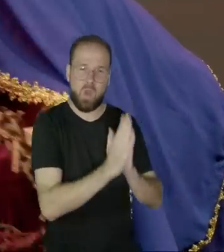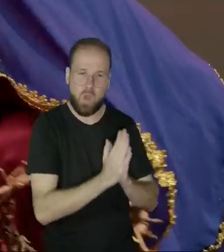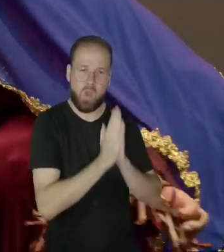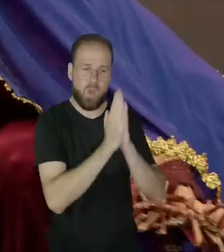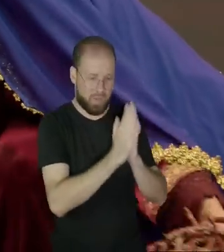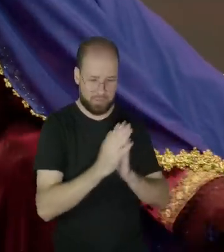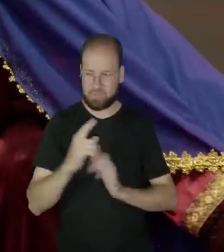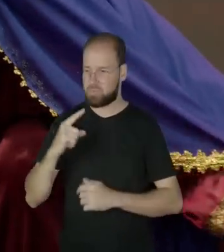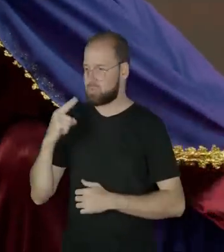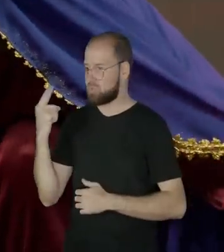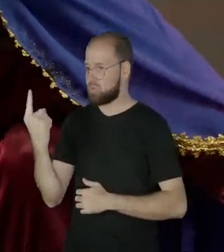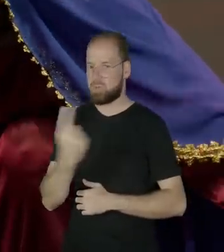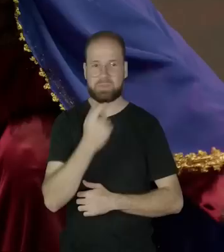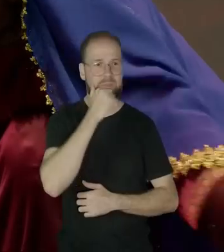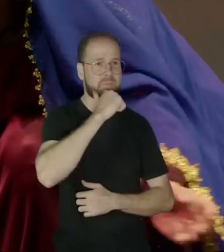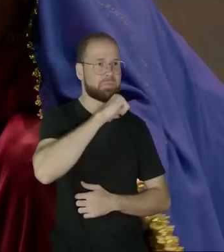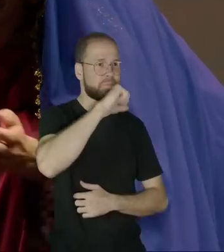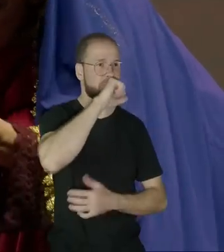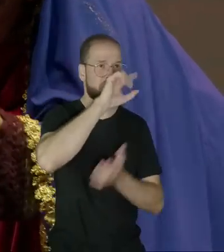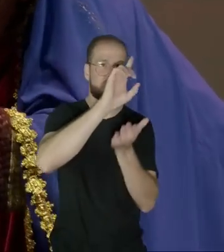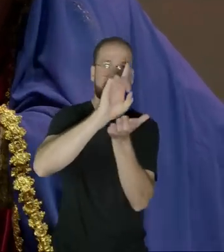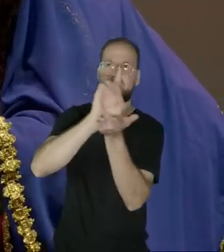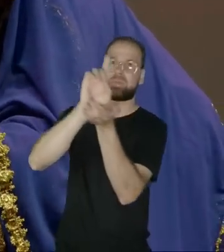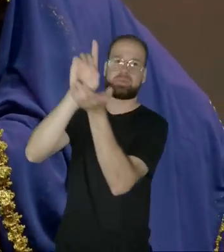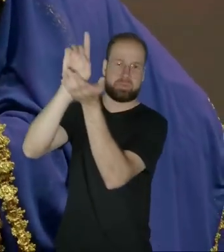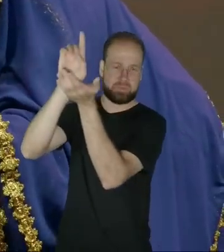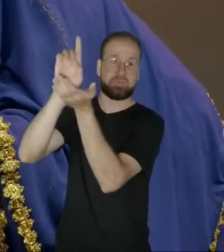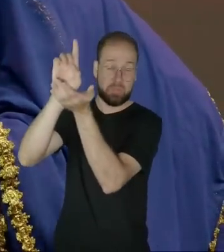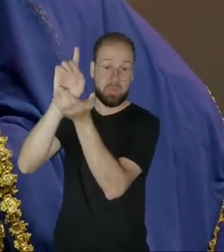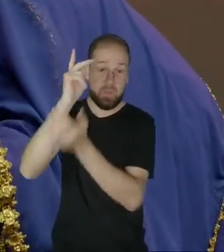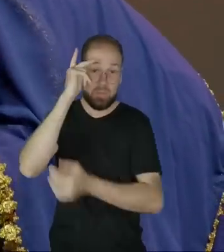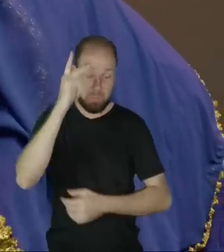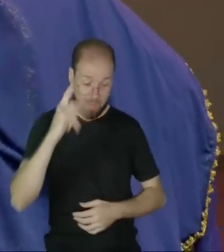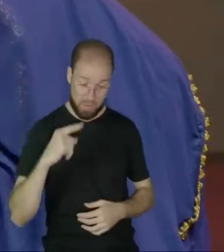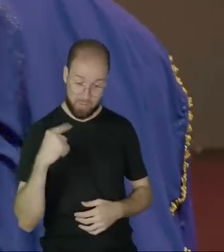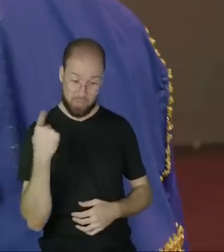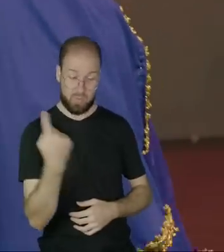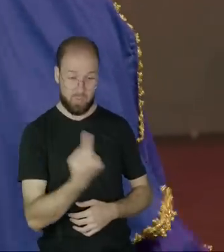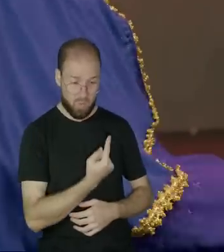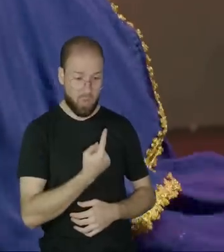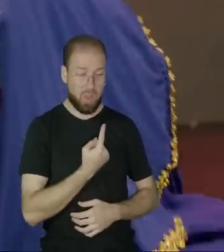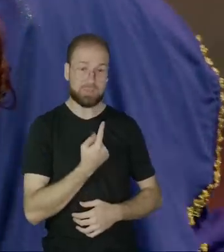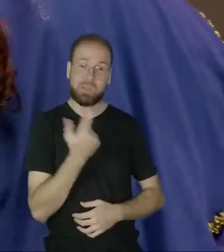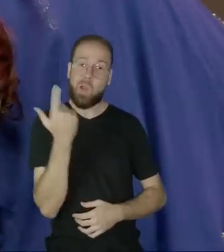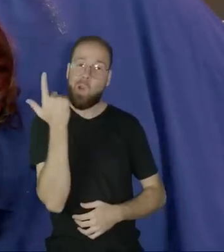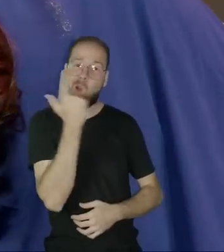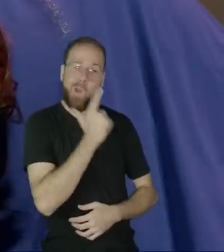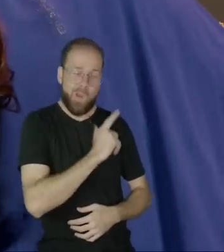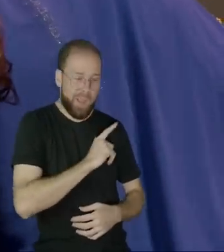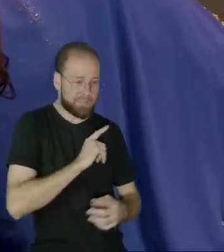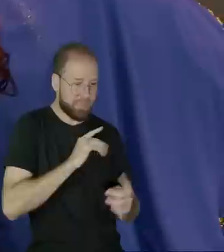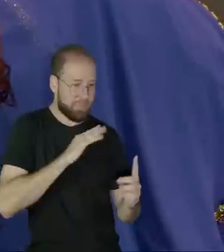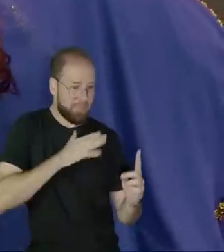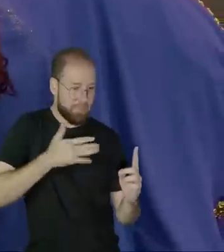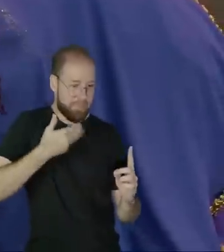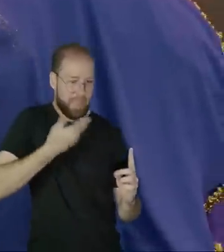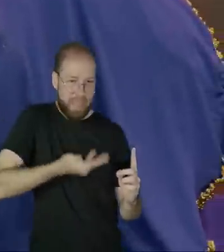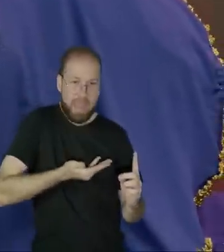Rogai por nós, Santa Mãe de Deus, para que sejamos dignos das promessas de Cristo.